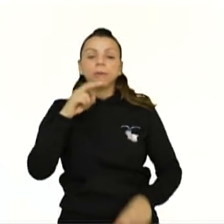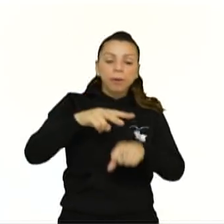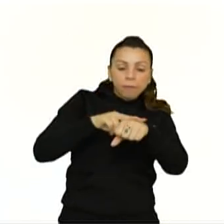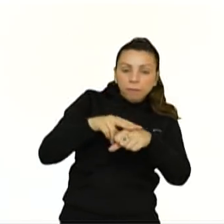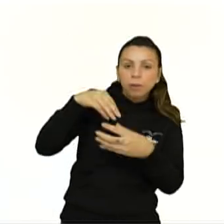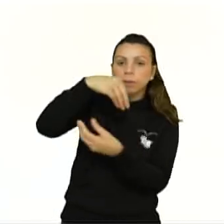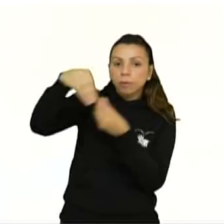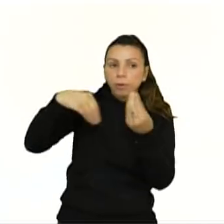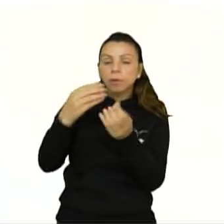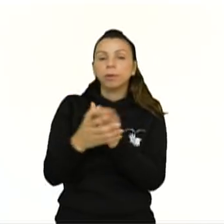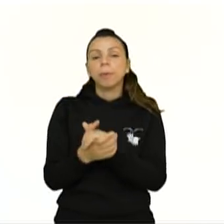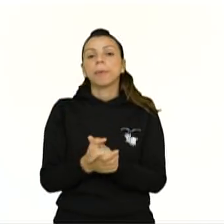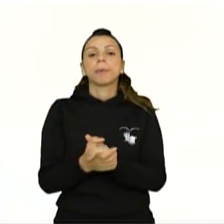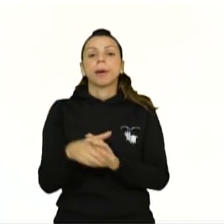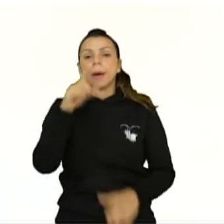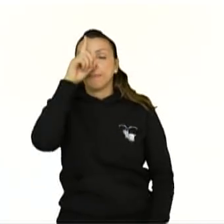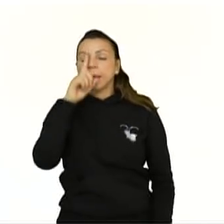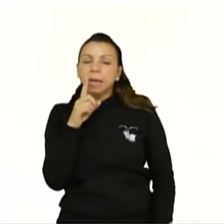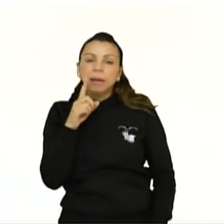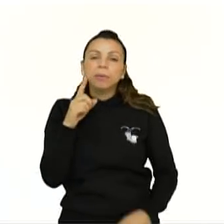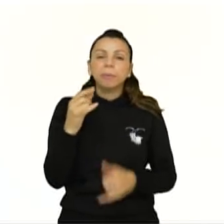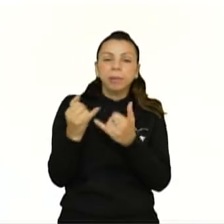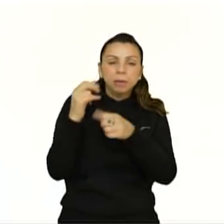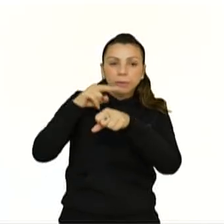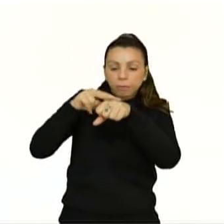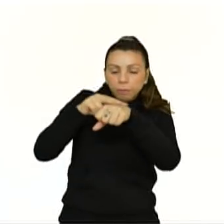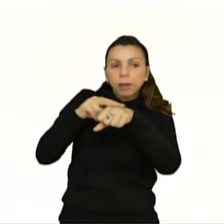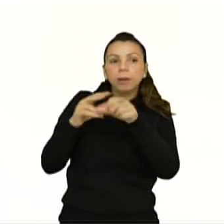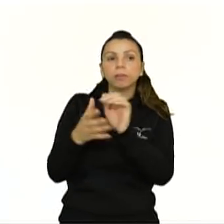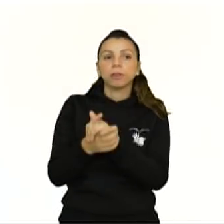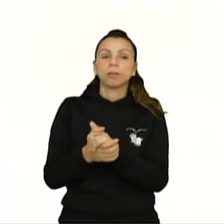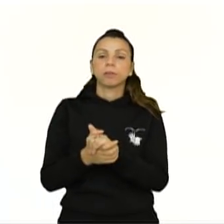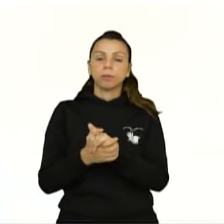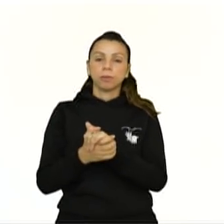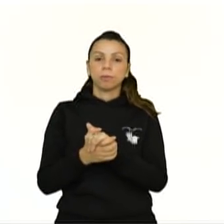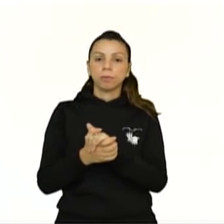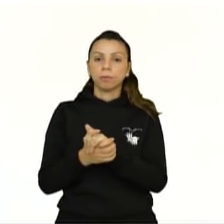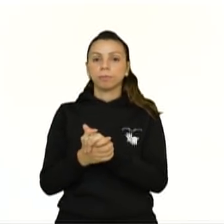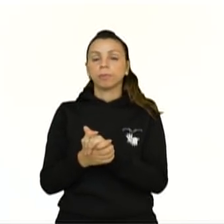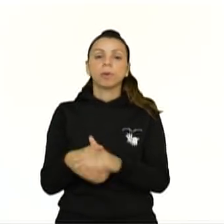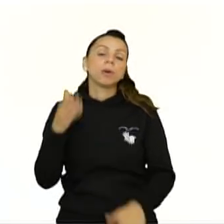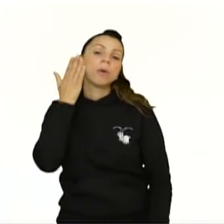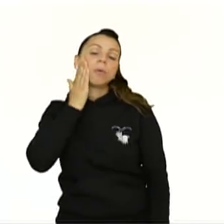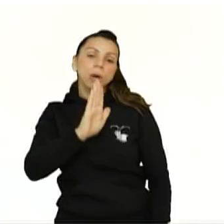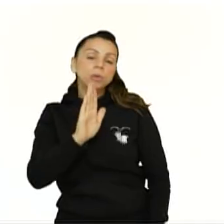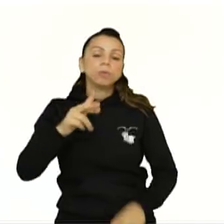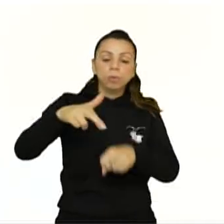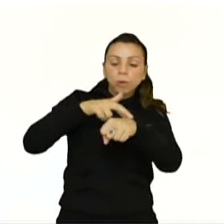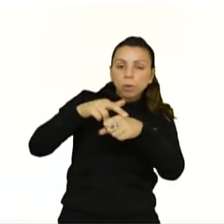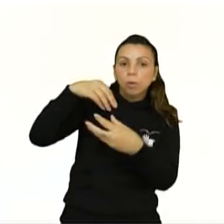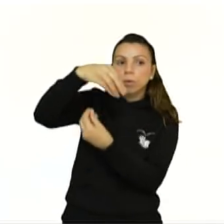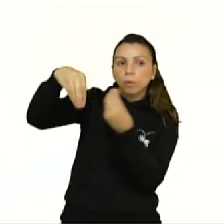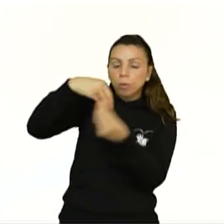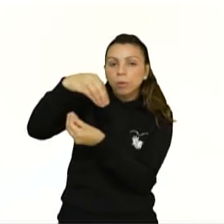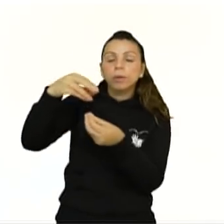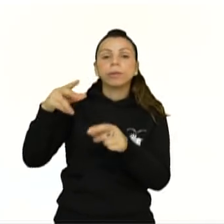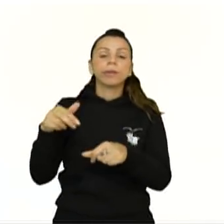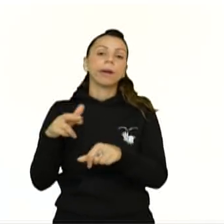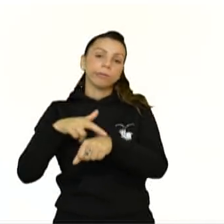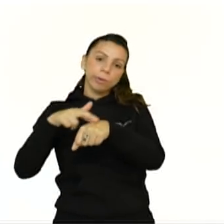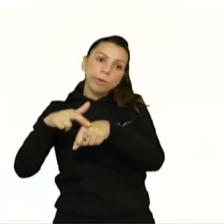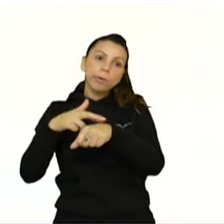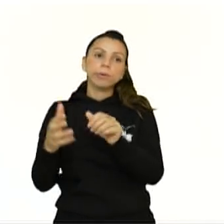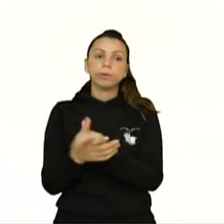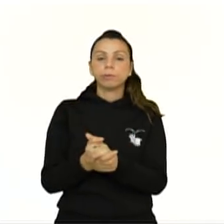aí vai dar o amarelo esverdeado, o azul esverdeado, que é o azul com verde, nós temos o azul com violeta, vai dar o roxeado aqui, o vermelho